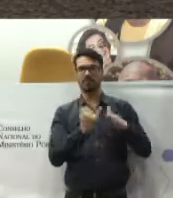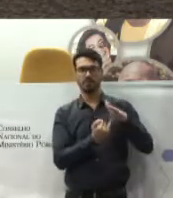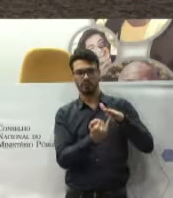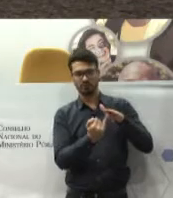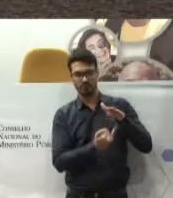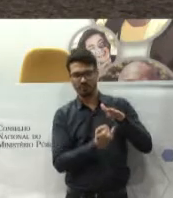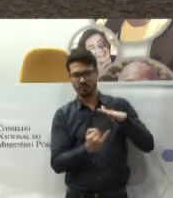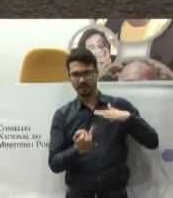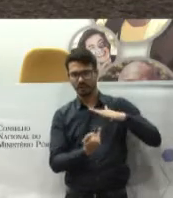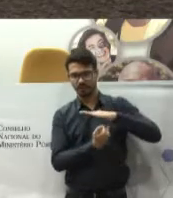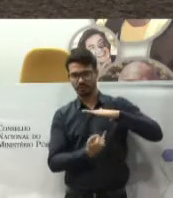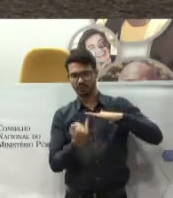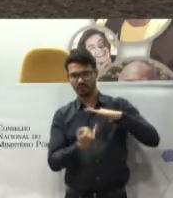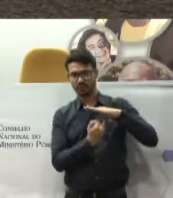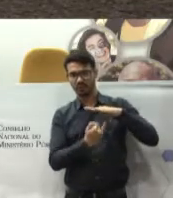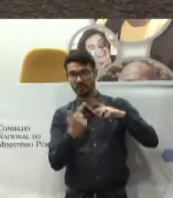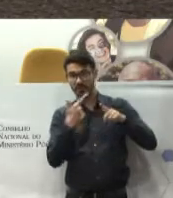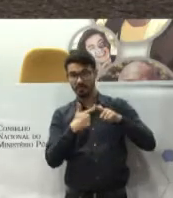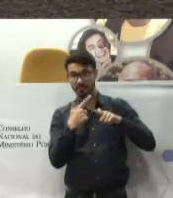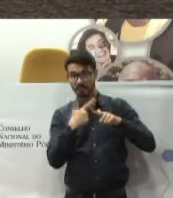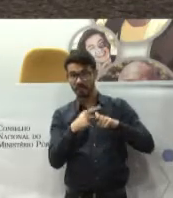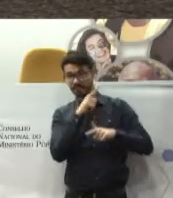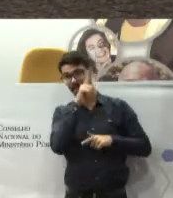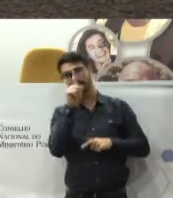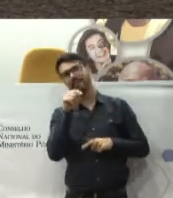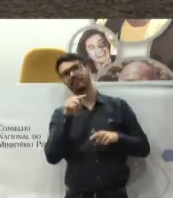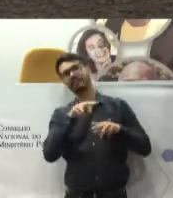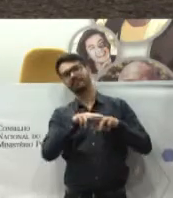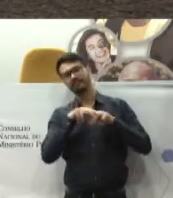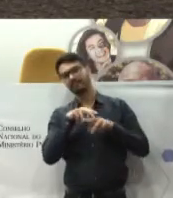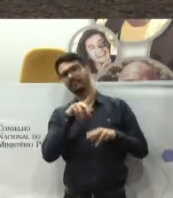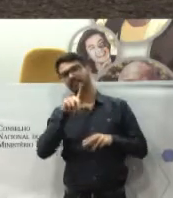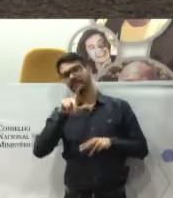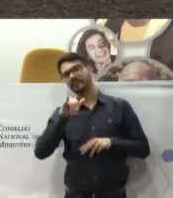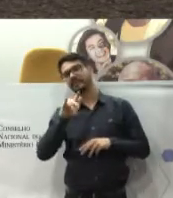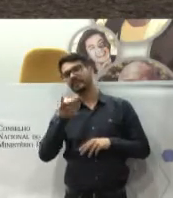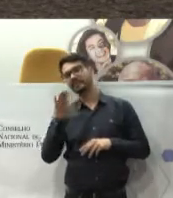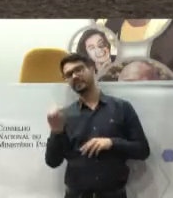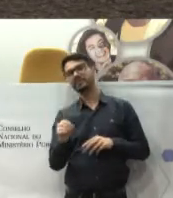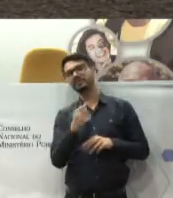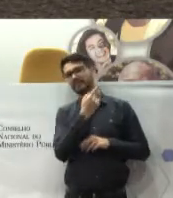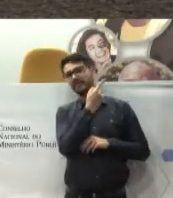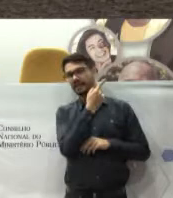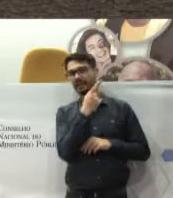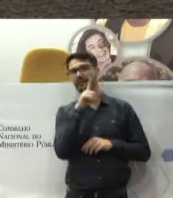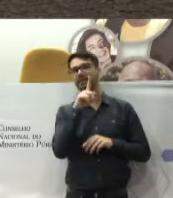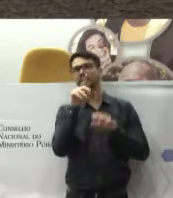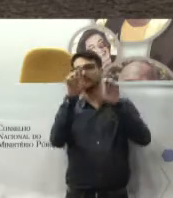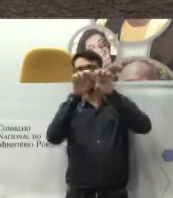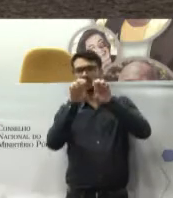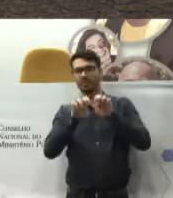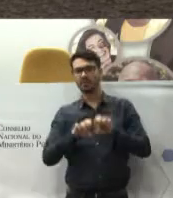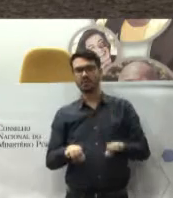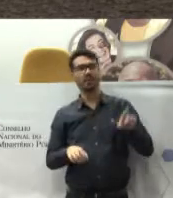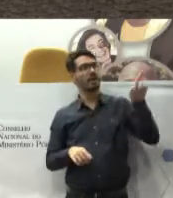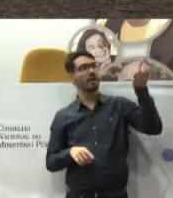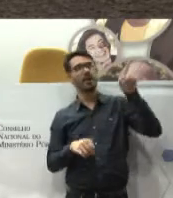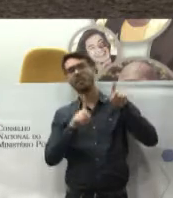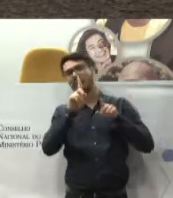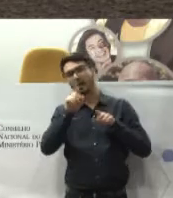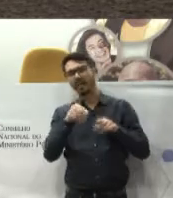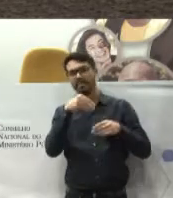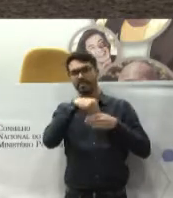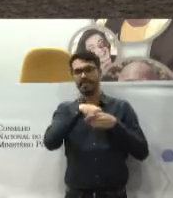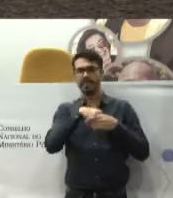instituição é a causa do litígio. Então, os litígios estruturais são, para mim, um subgrupo dentro